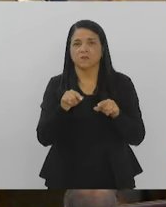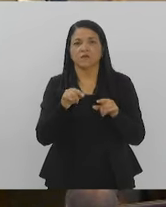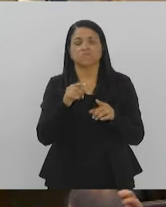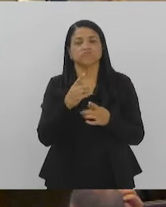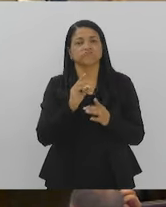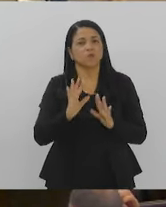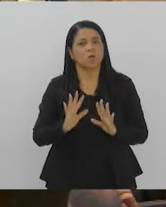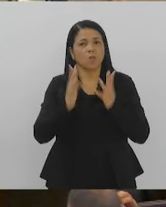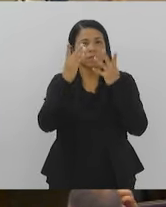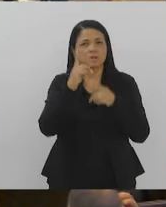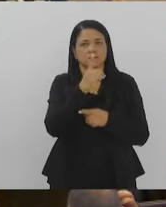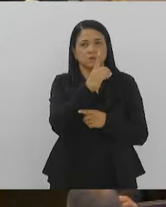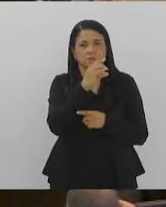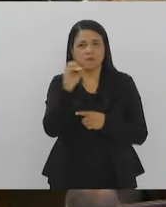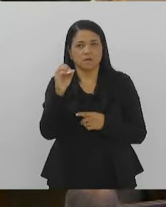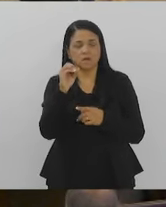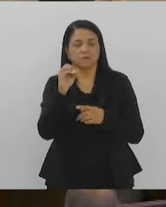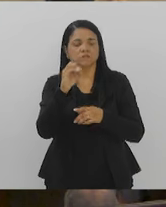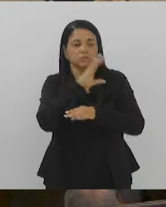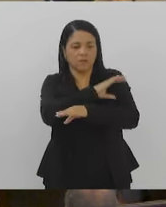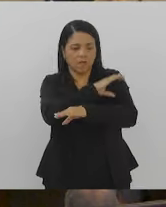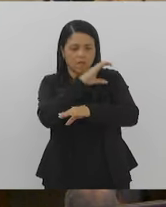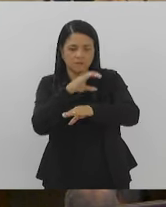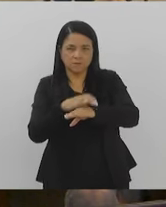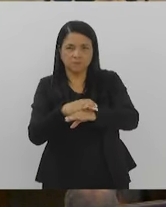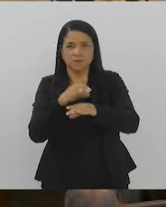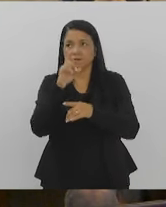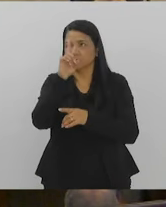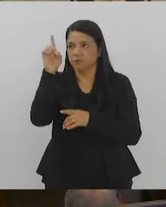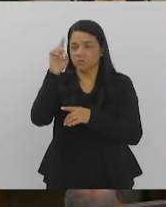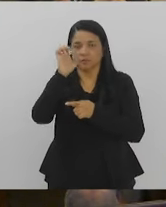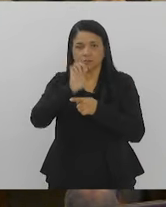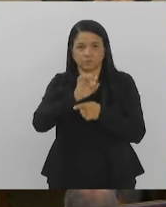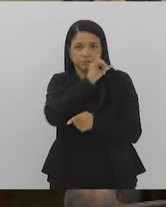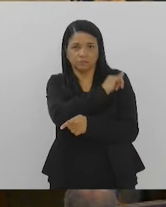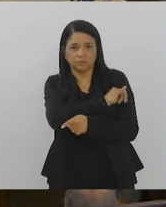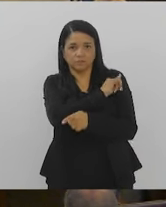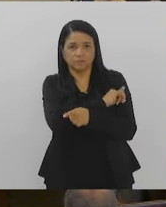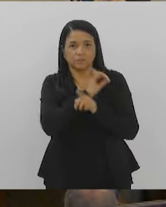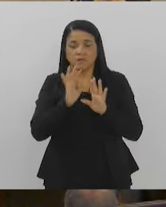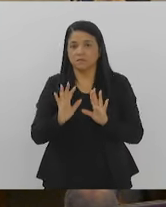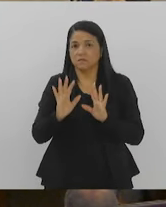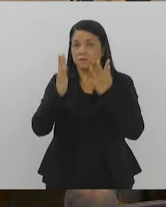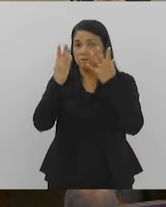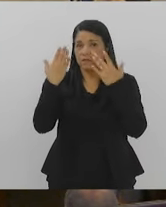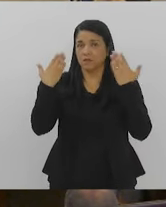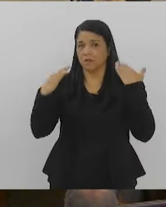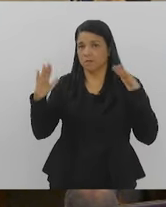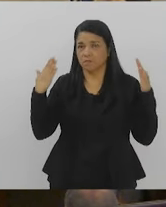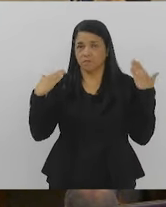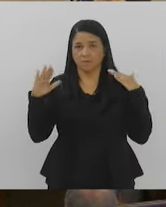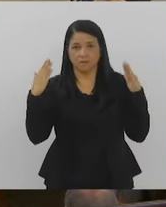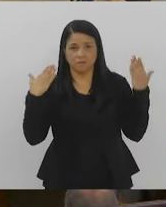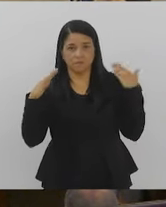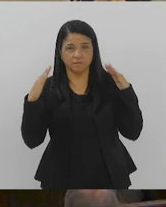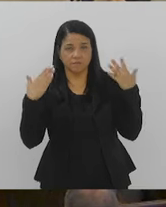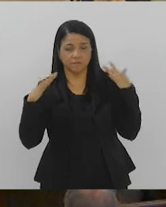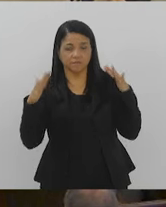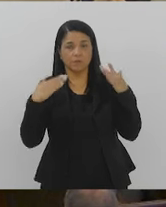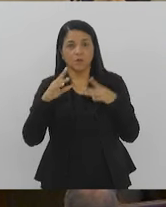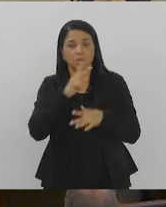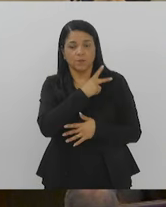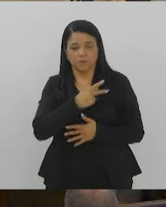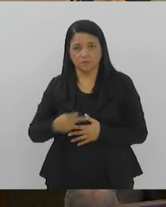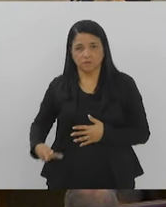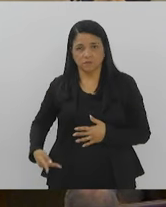centenário das Assembleias de Deus no Rio de Janeiro, saudar com muita alegria o presidente